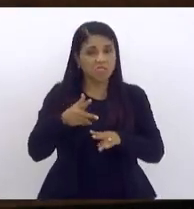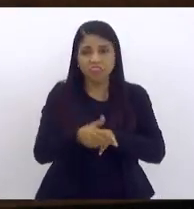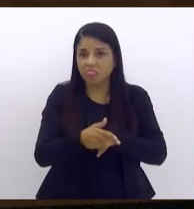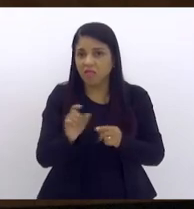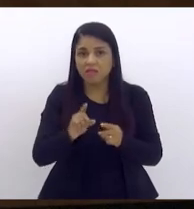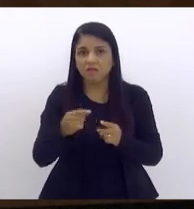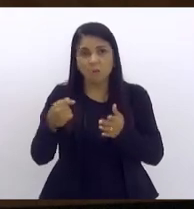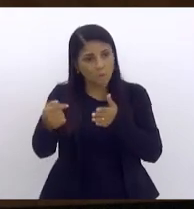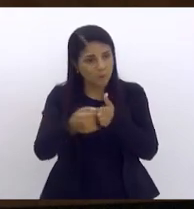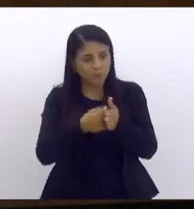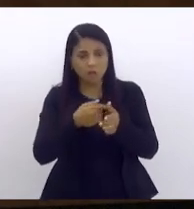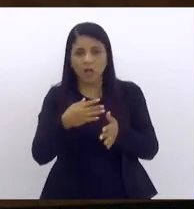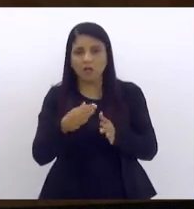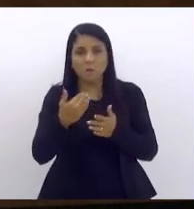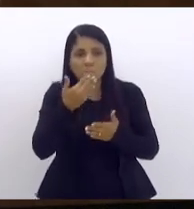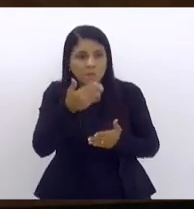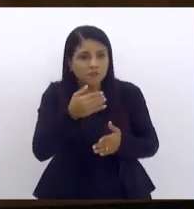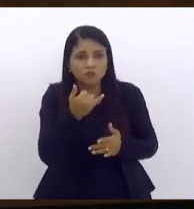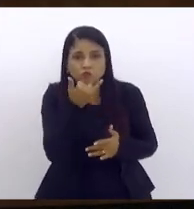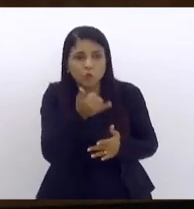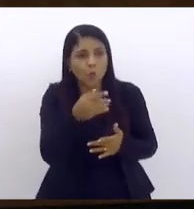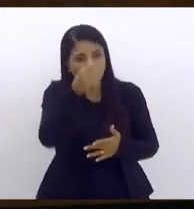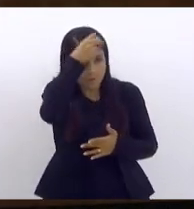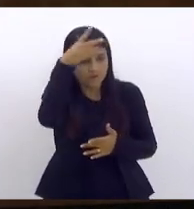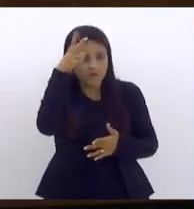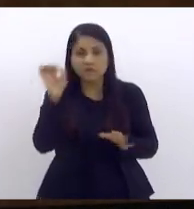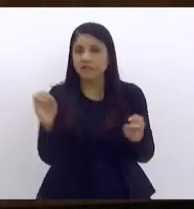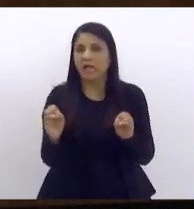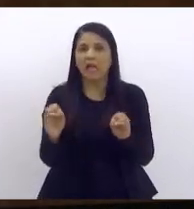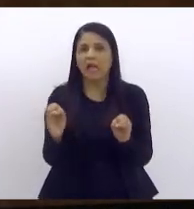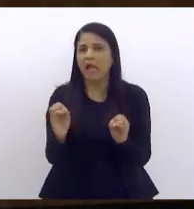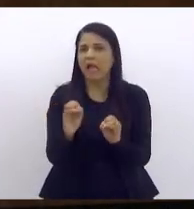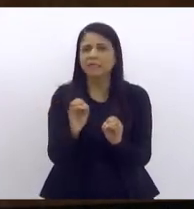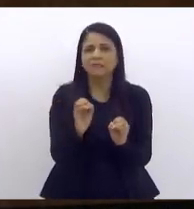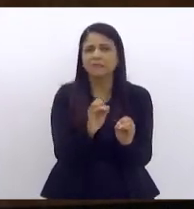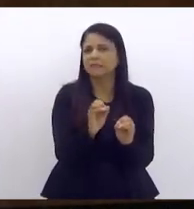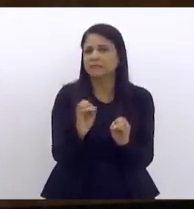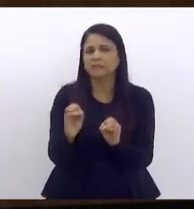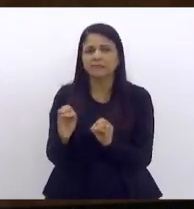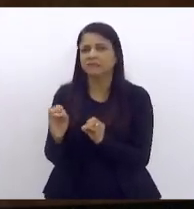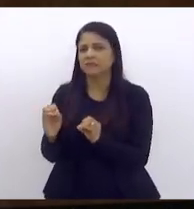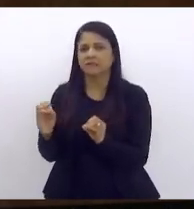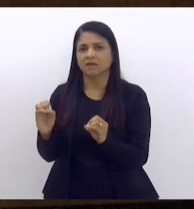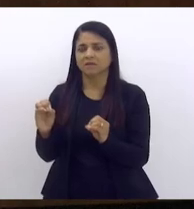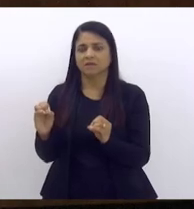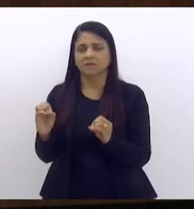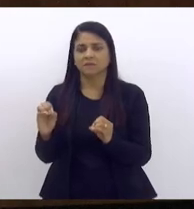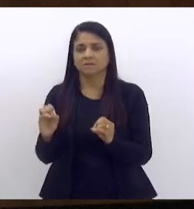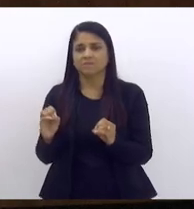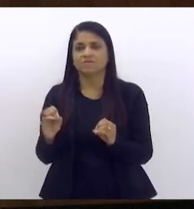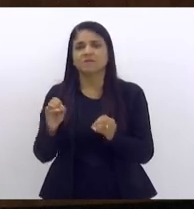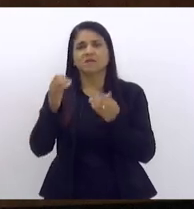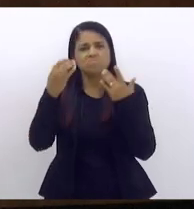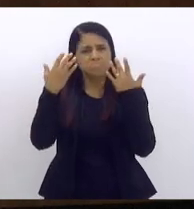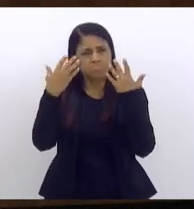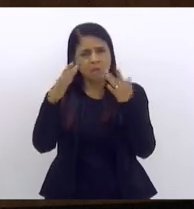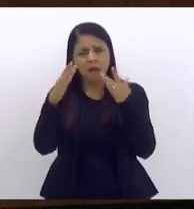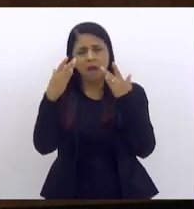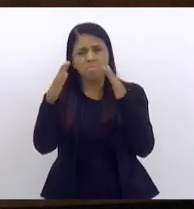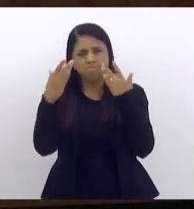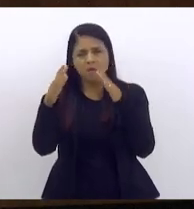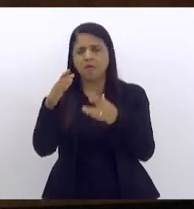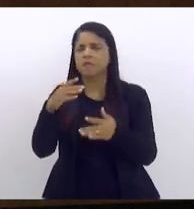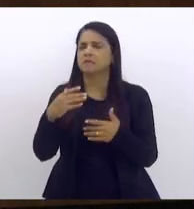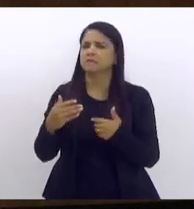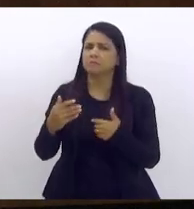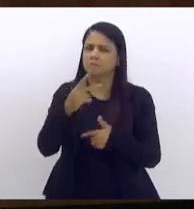prefeito, né, pedisse desculpa pela aquela fala infeliz no exato momento. Então, presidente, os parabéns pela colocação de Vossa